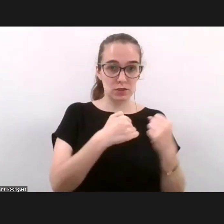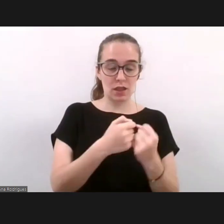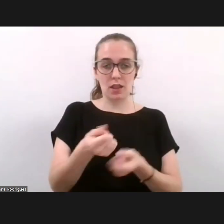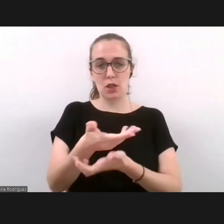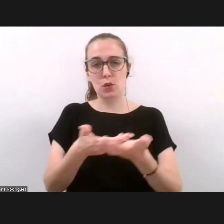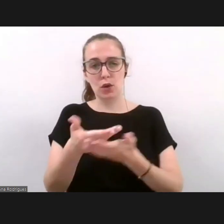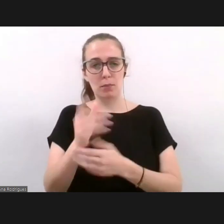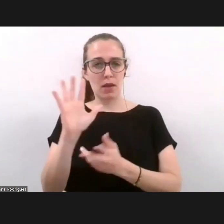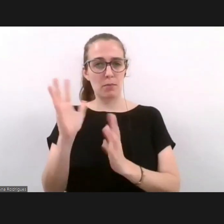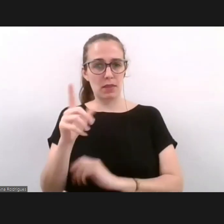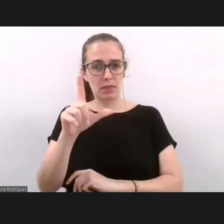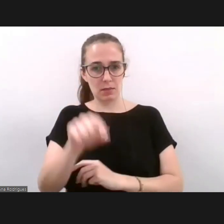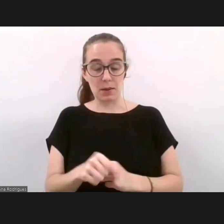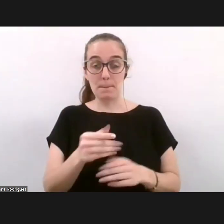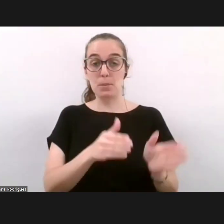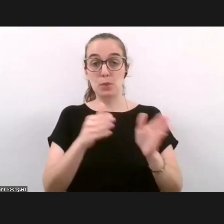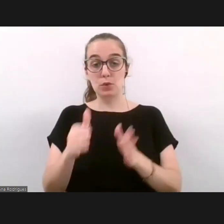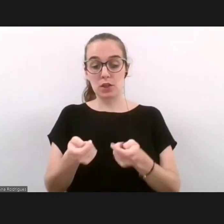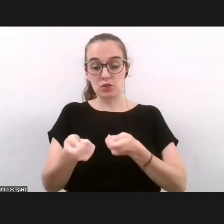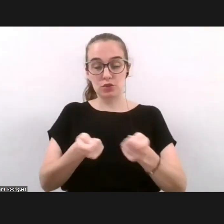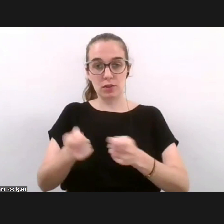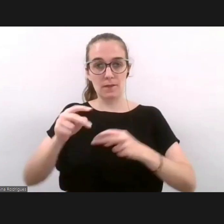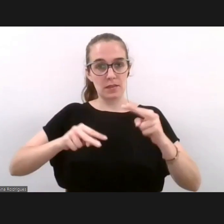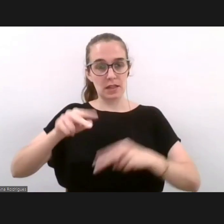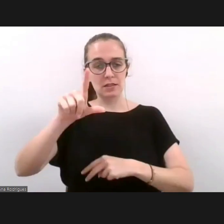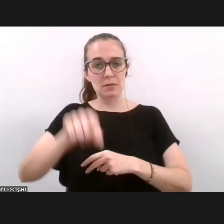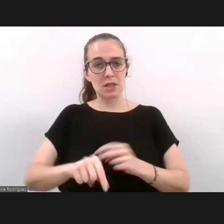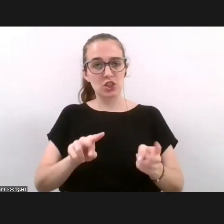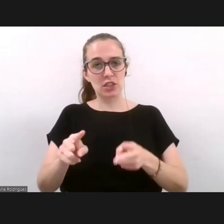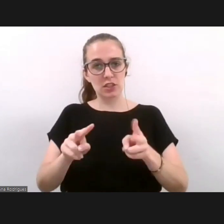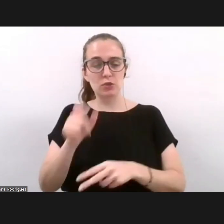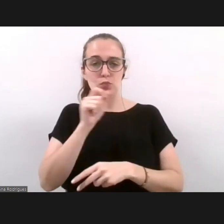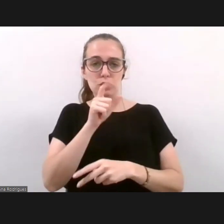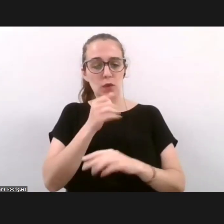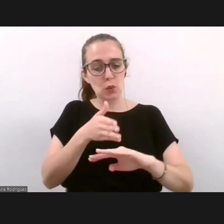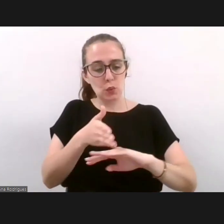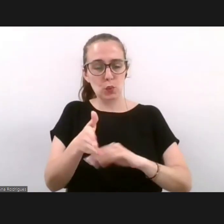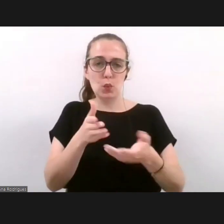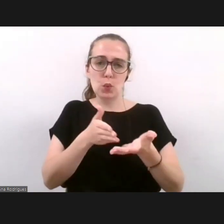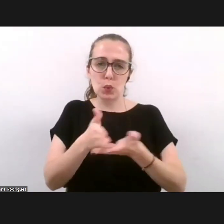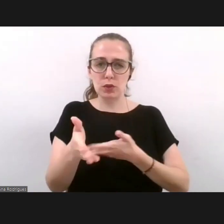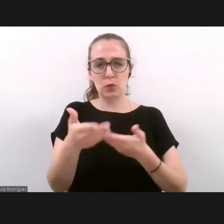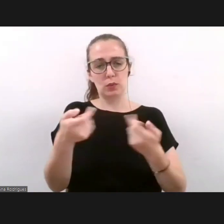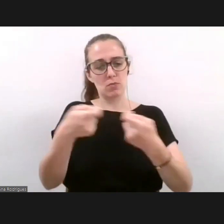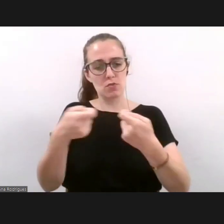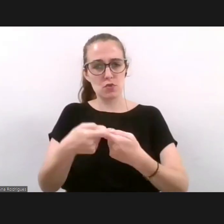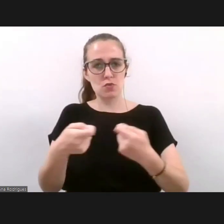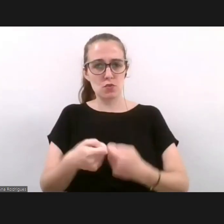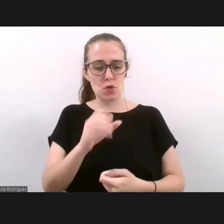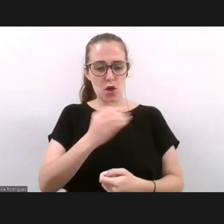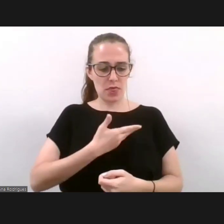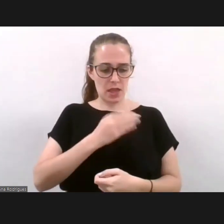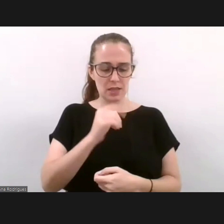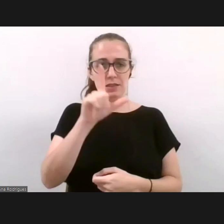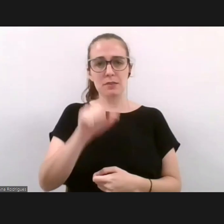ambiental e para que a gestão financeira estratégica possa continuar integrada com os ODS, por forma a garantir o alcance dos objetivos e metas da